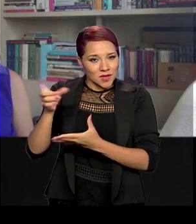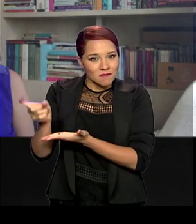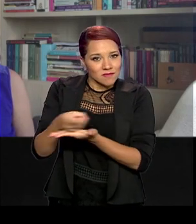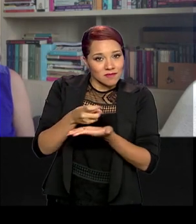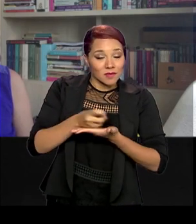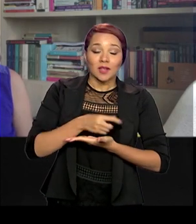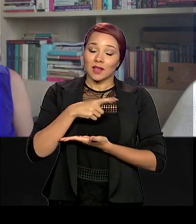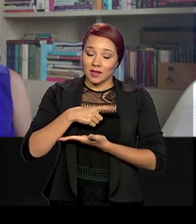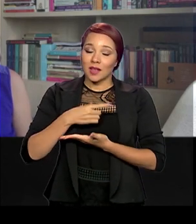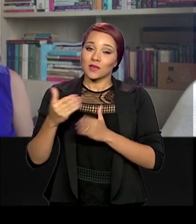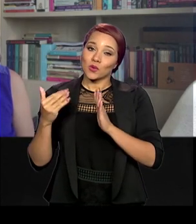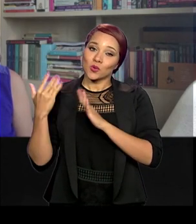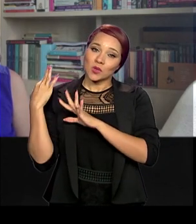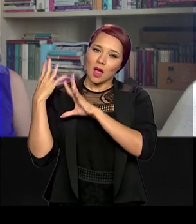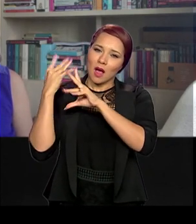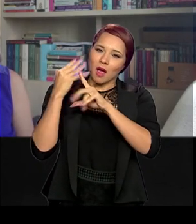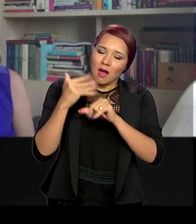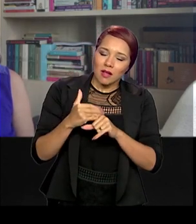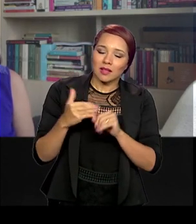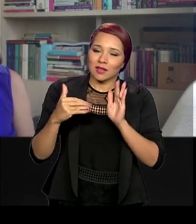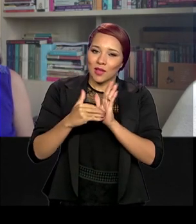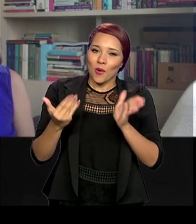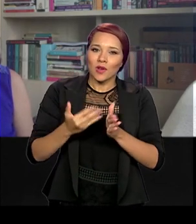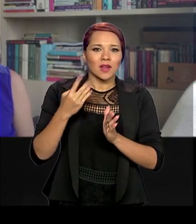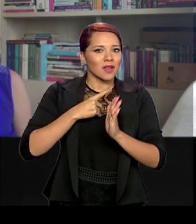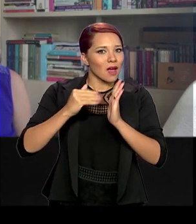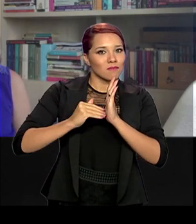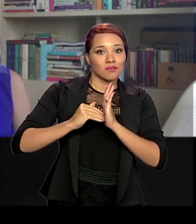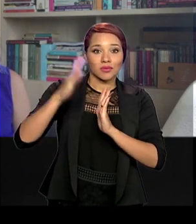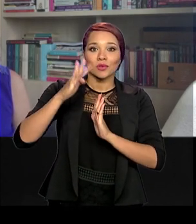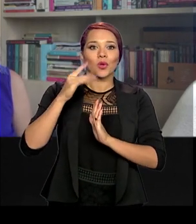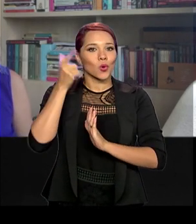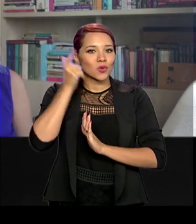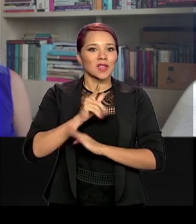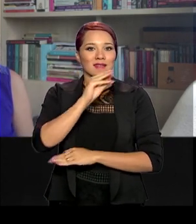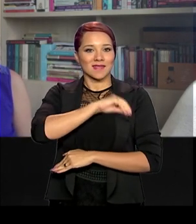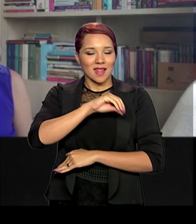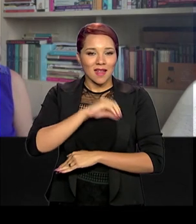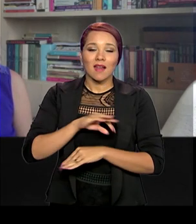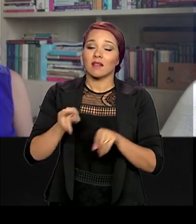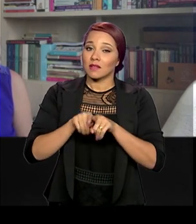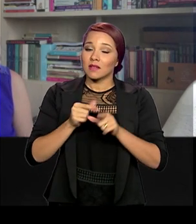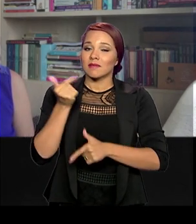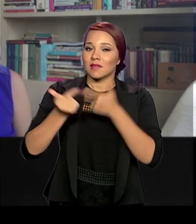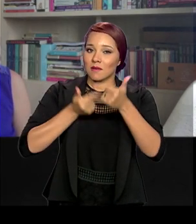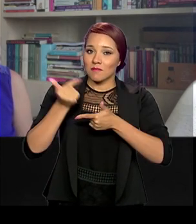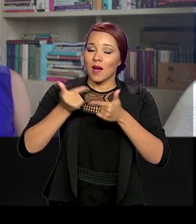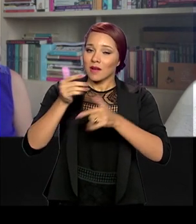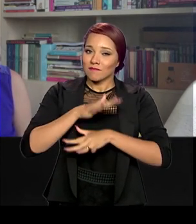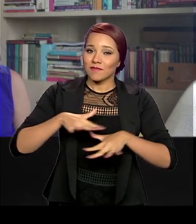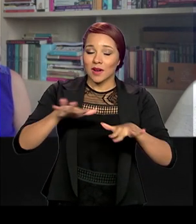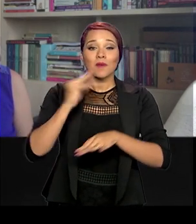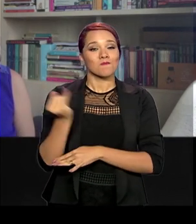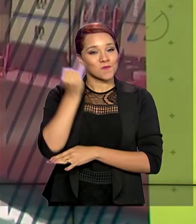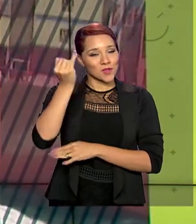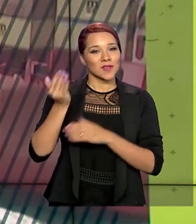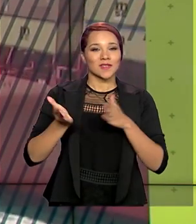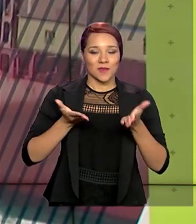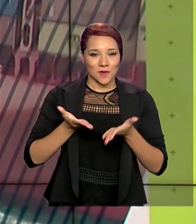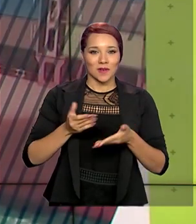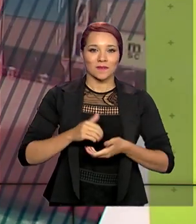tido nos últimos anos, recorde, levando renda para o campo e emprego, que é muito importante nesse momento.